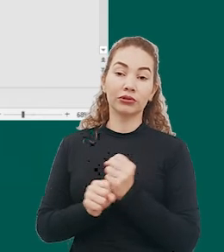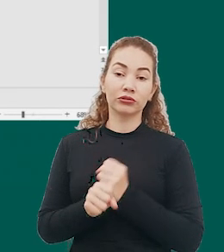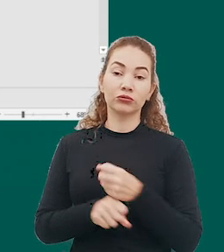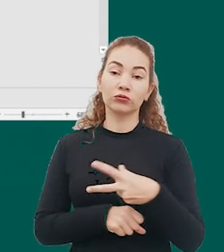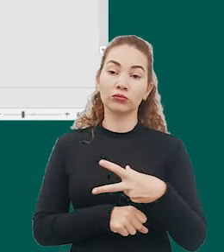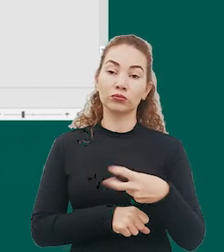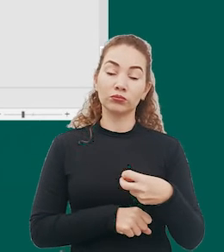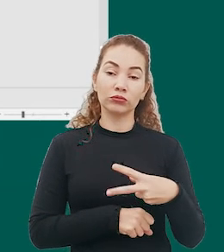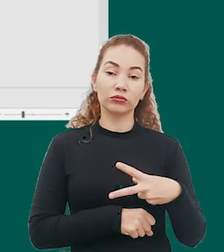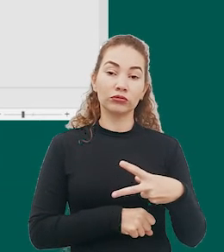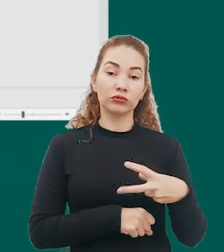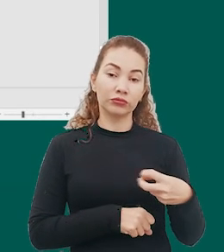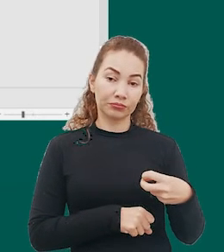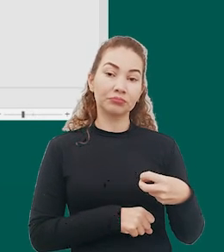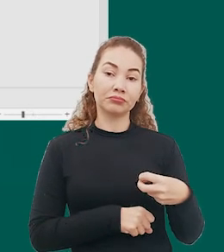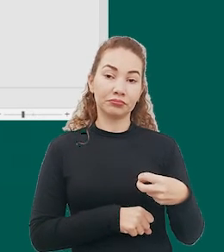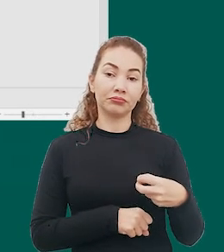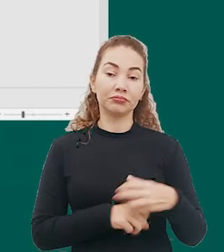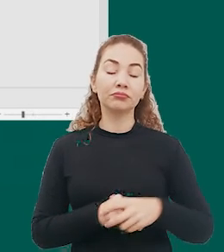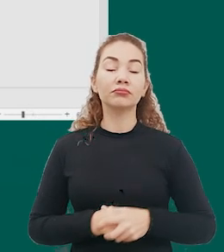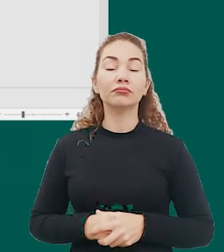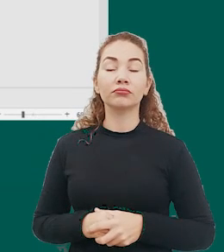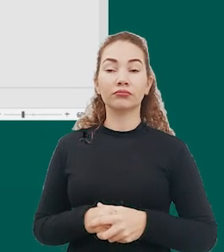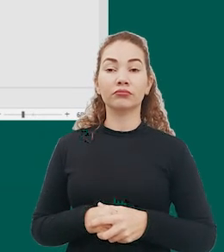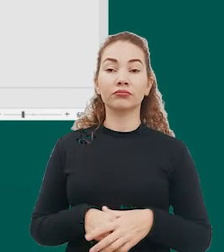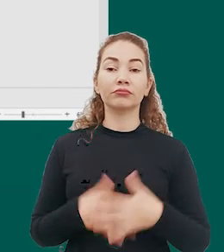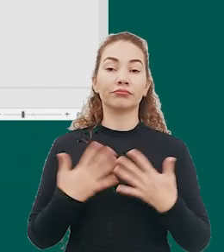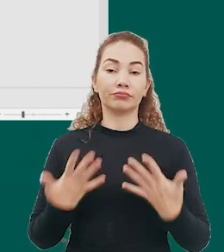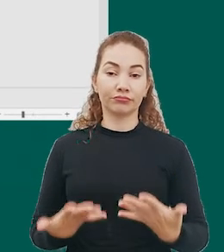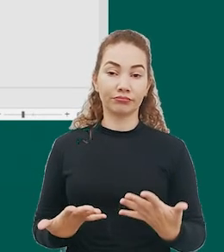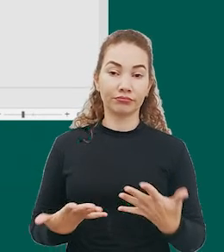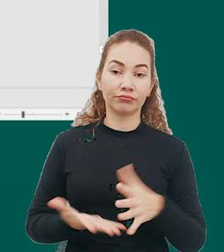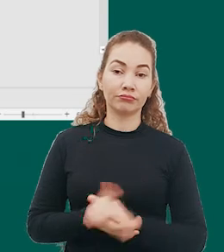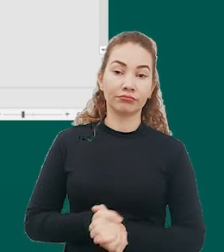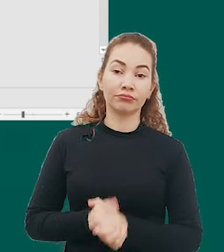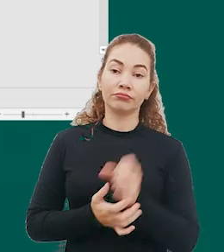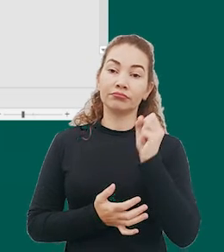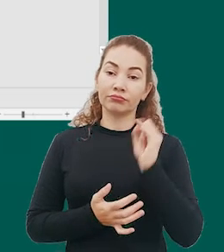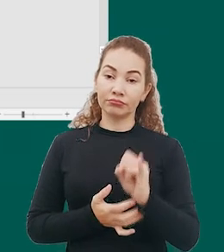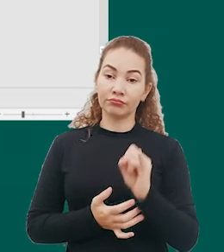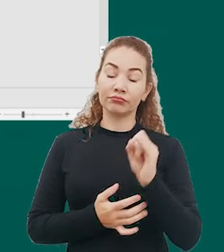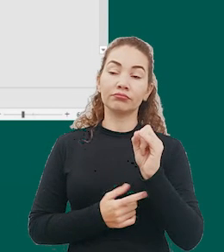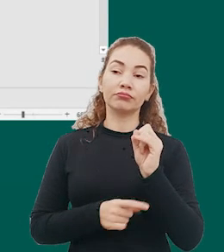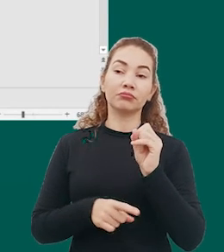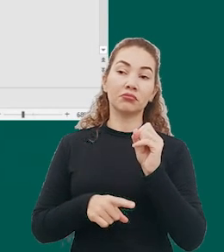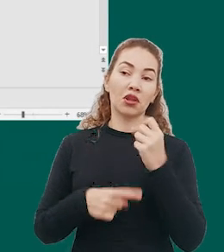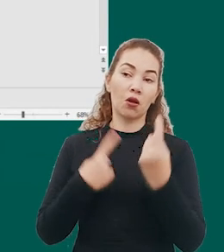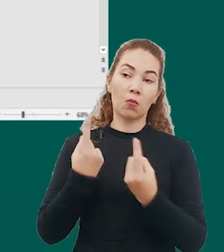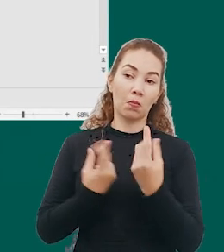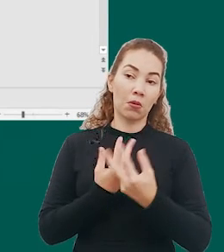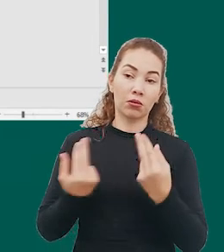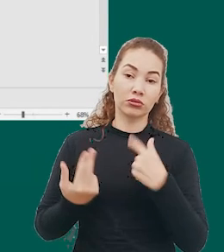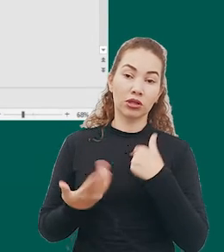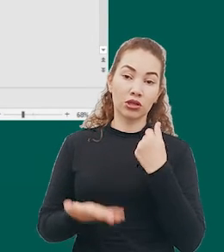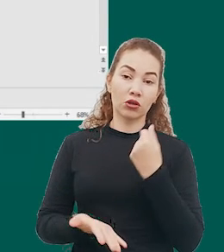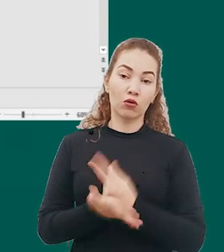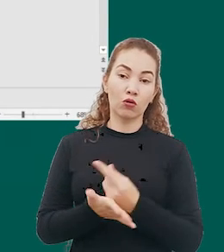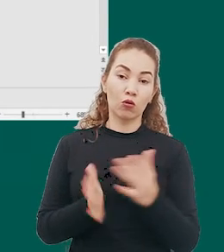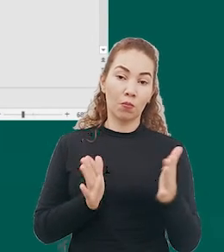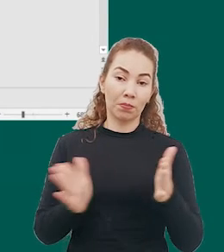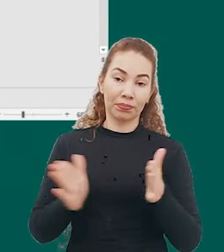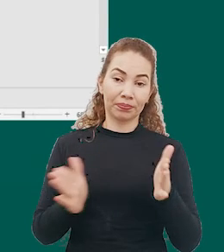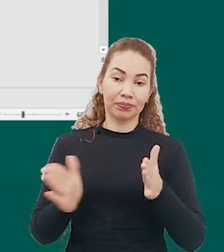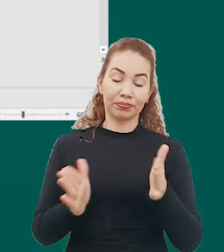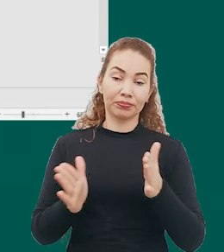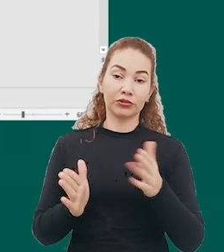de 2020. Então, se é um bem que eu adquiri durante o ano calendário